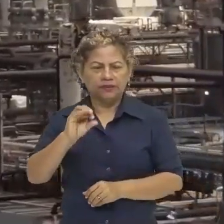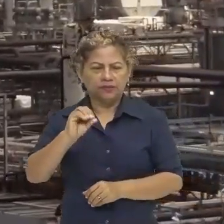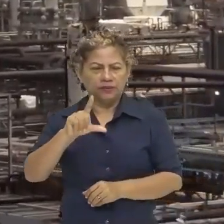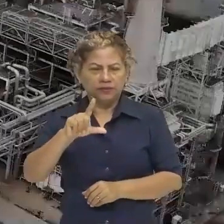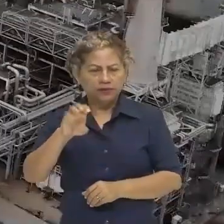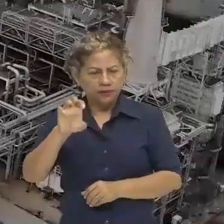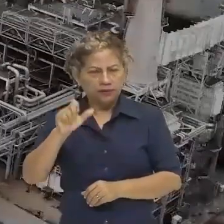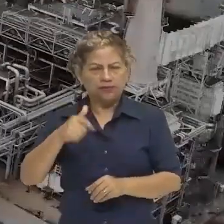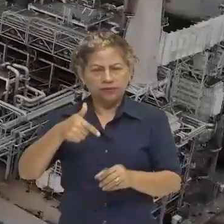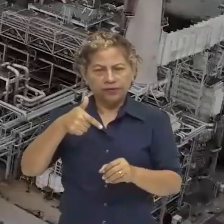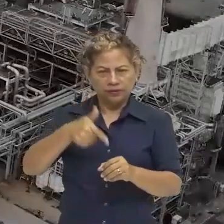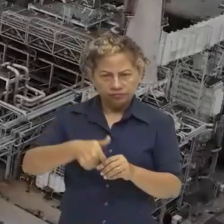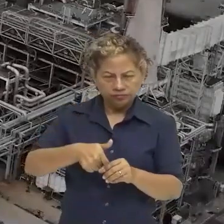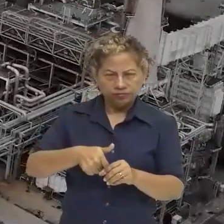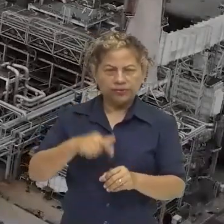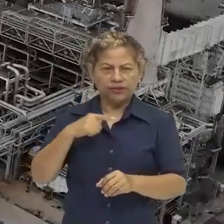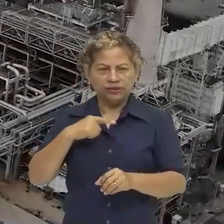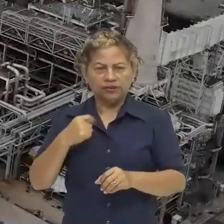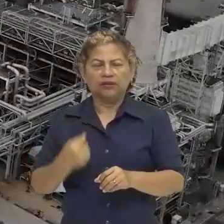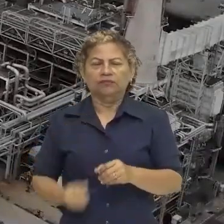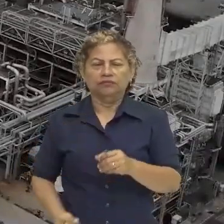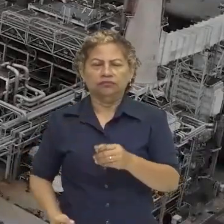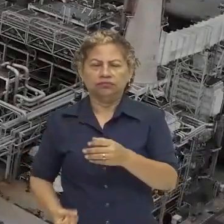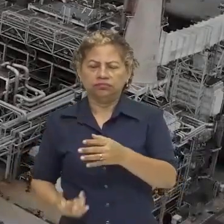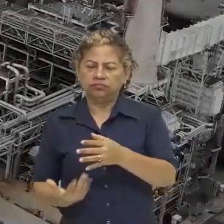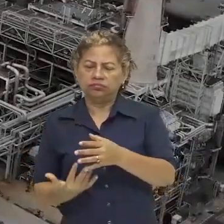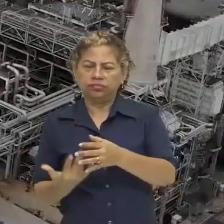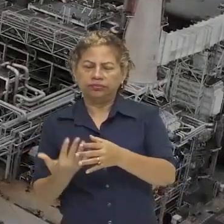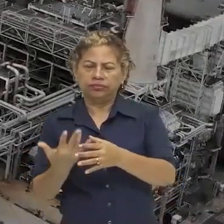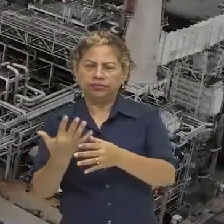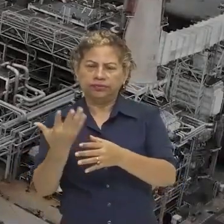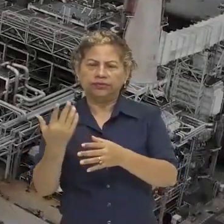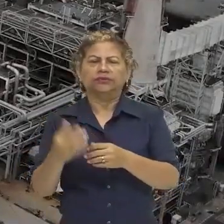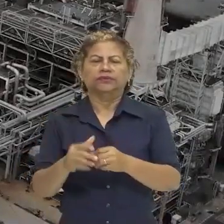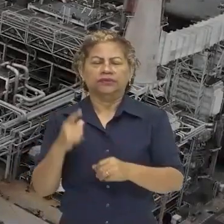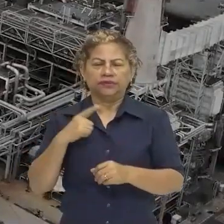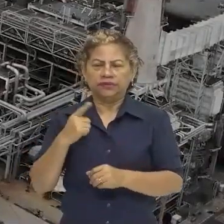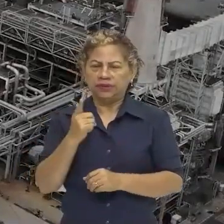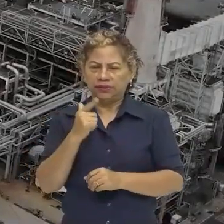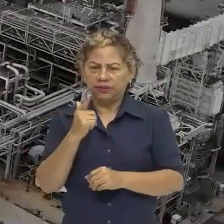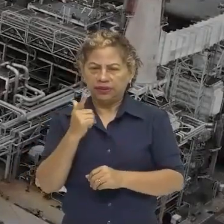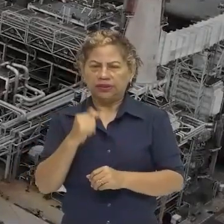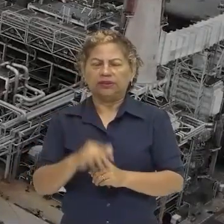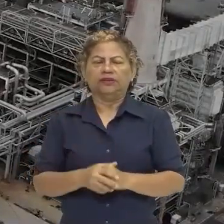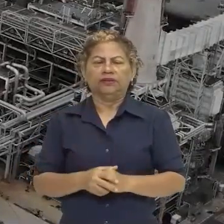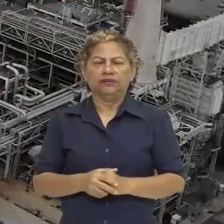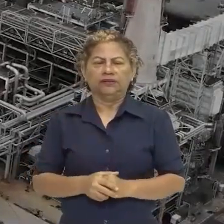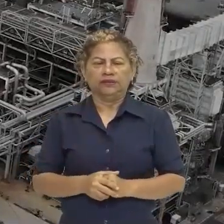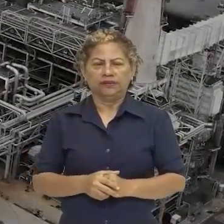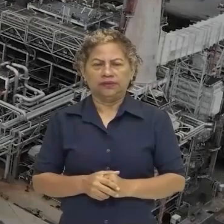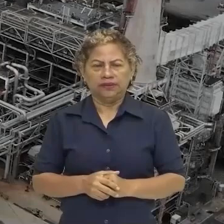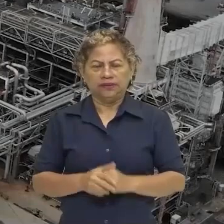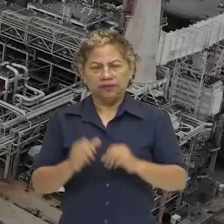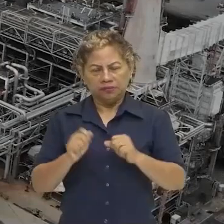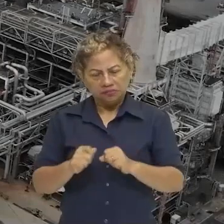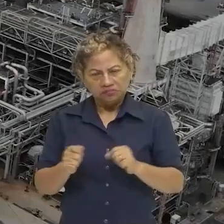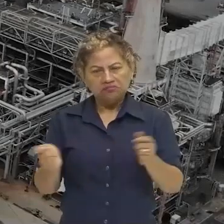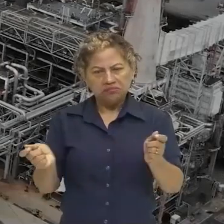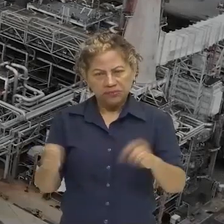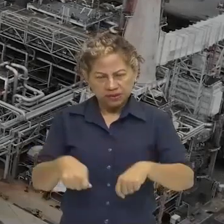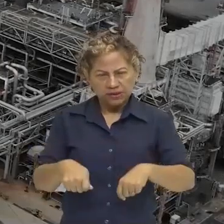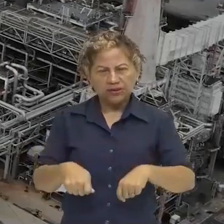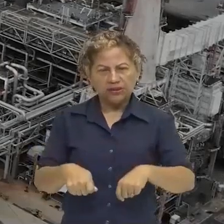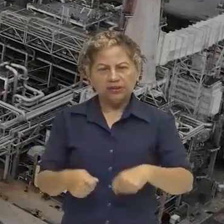combustível, provoca a vaporização da água contida em uma caldeira. Esse vapor, em